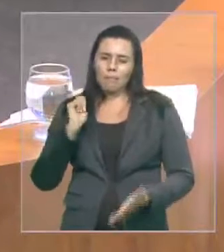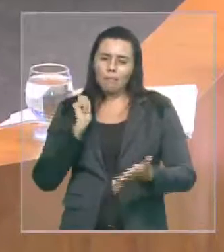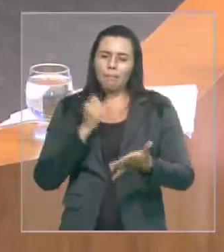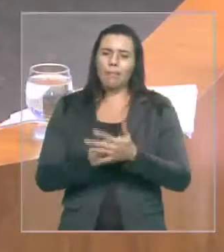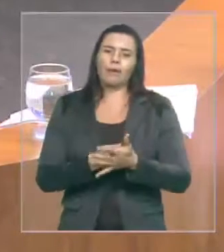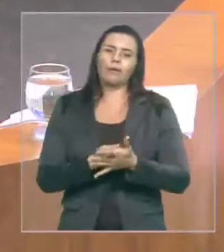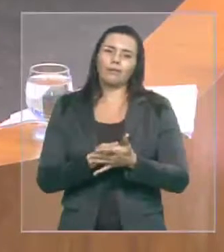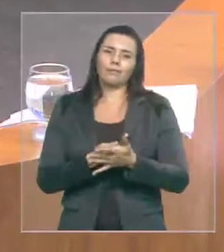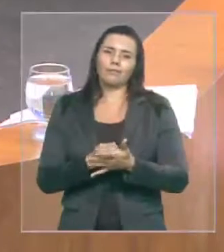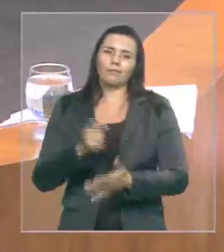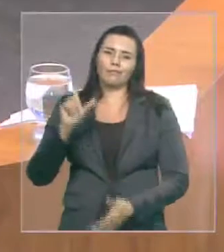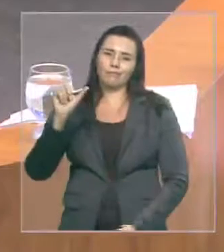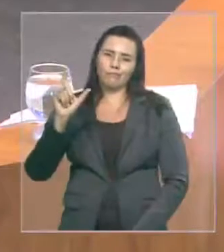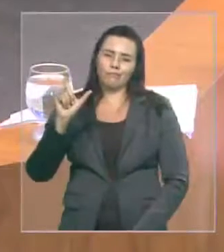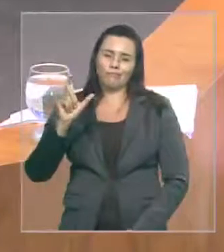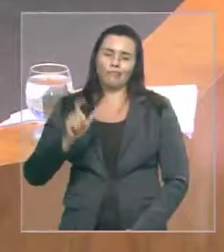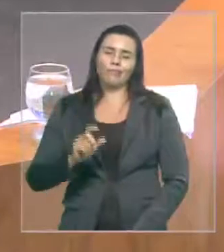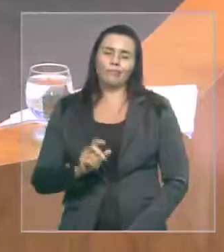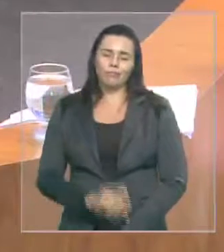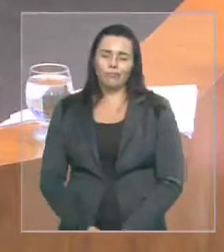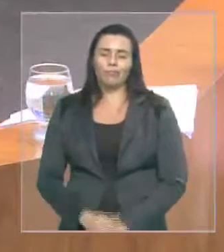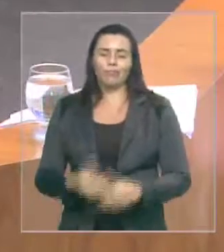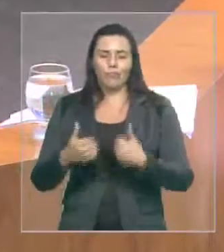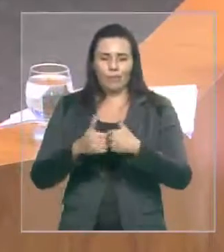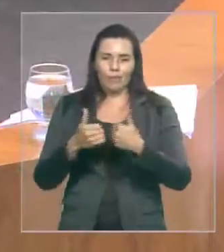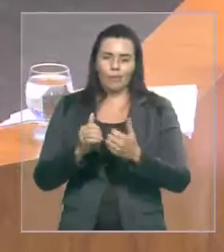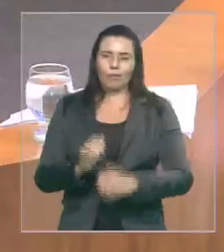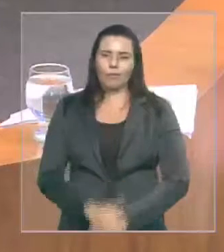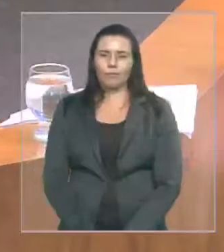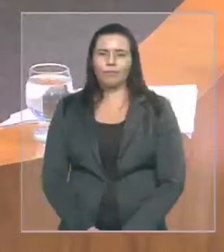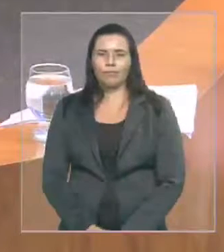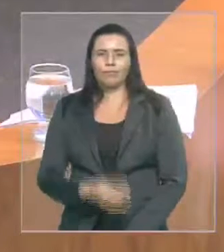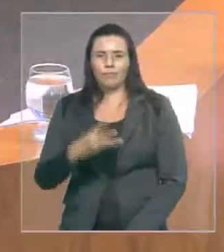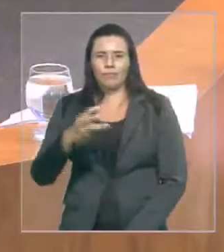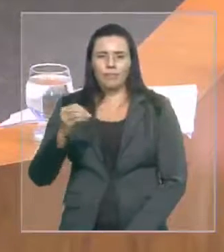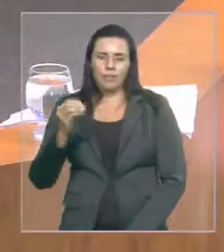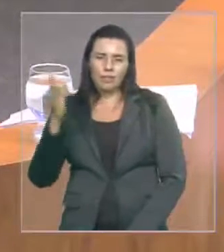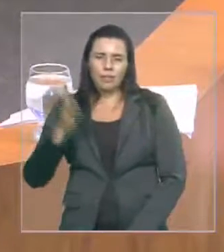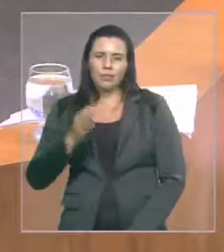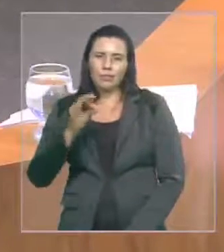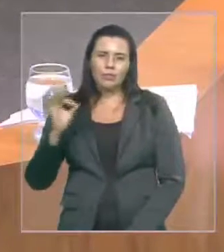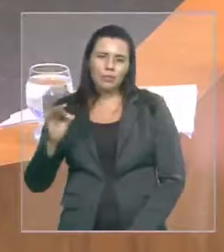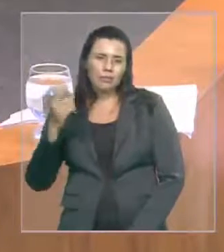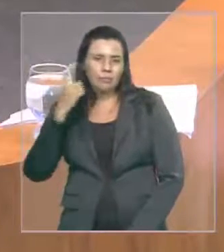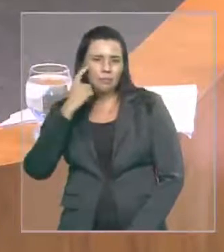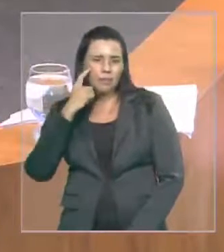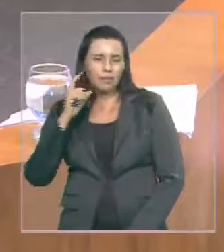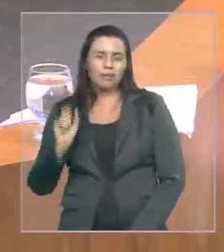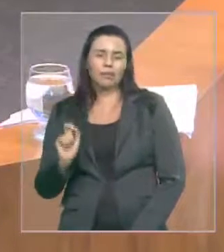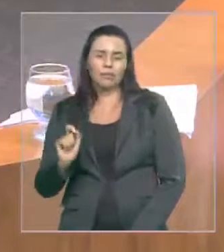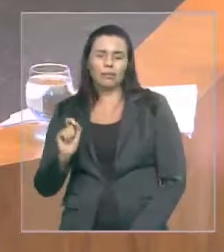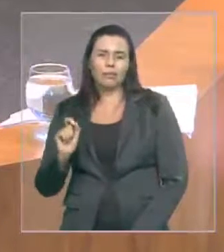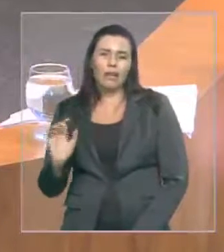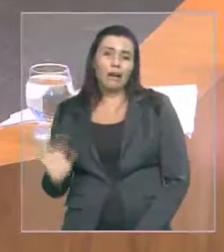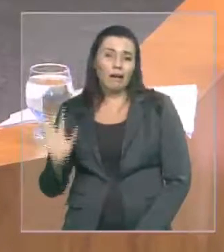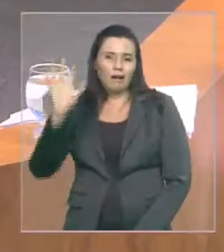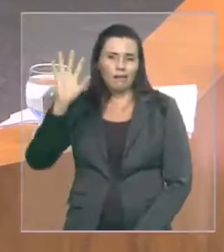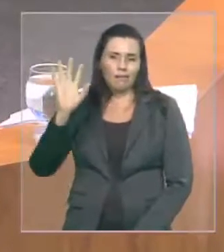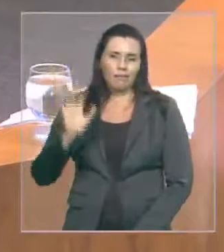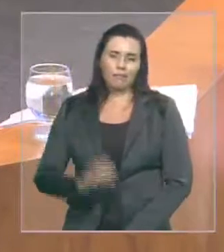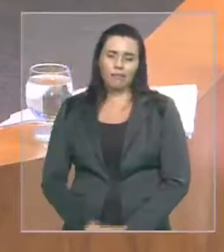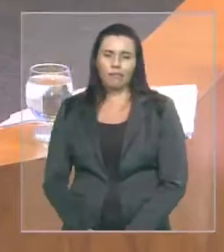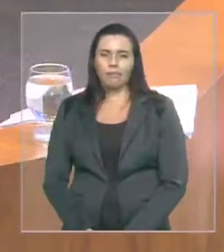30% dos que usam o sistema de transporte acham a tarifa cara. E